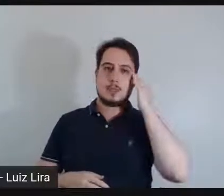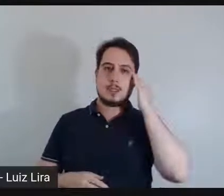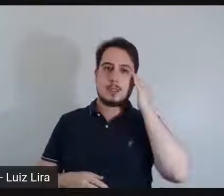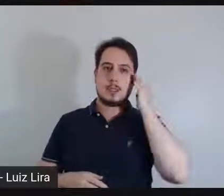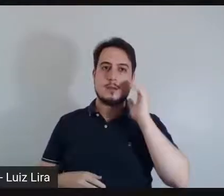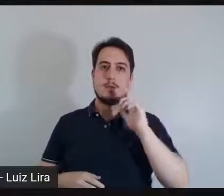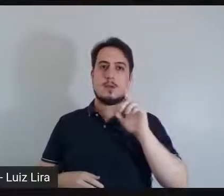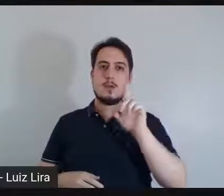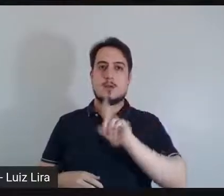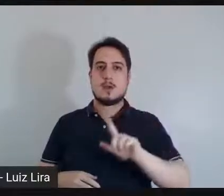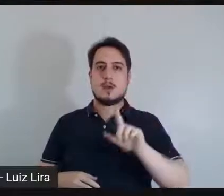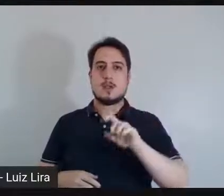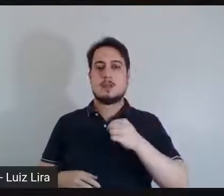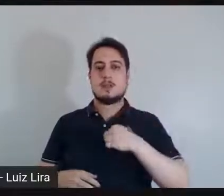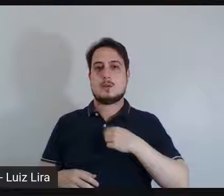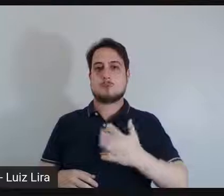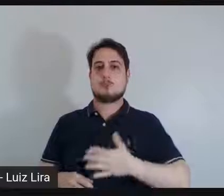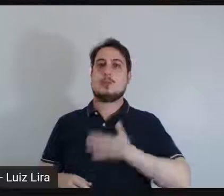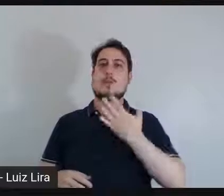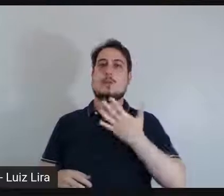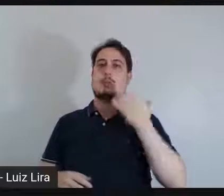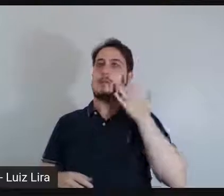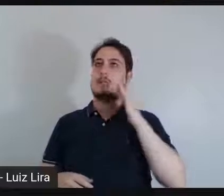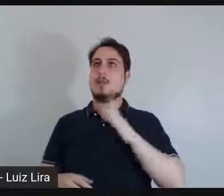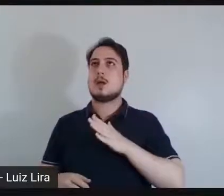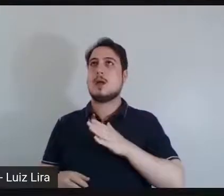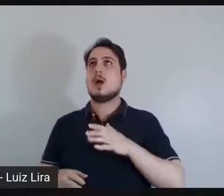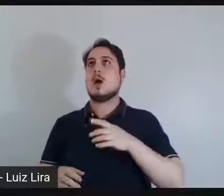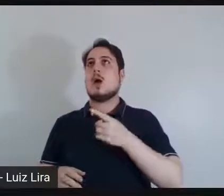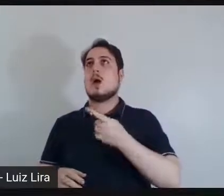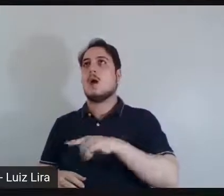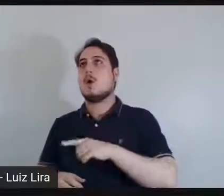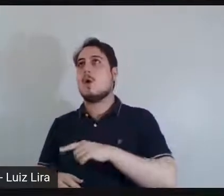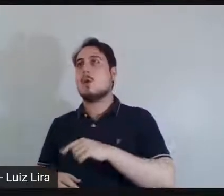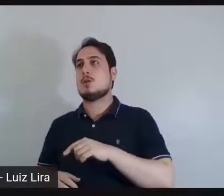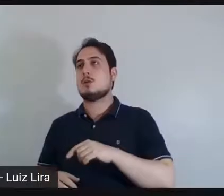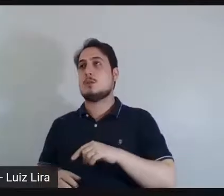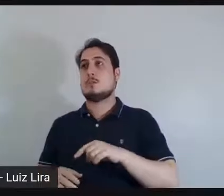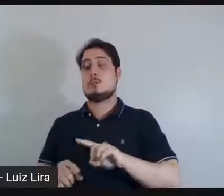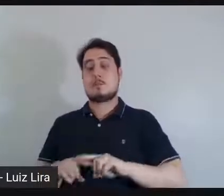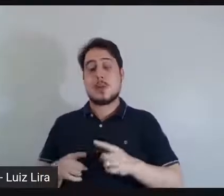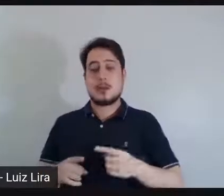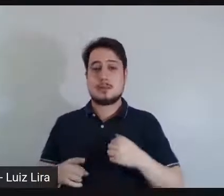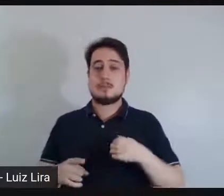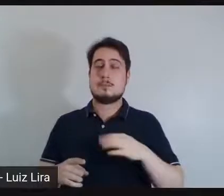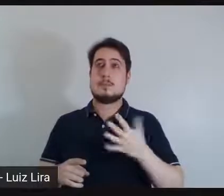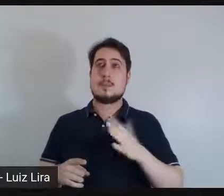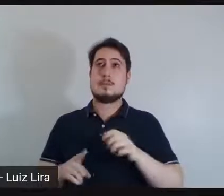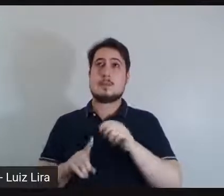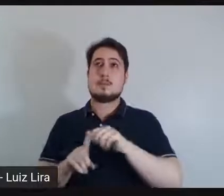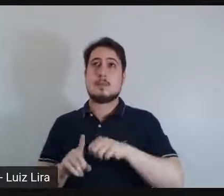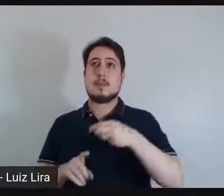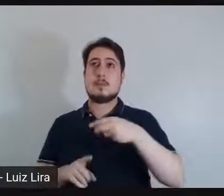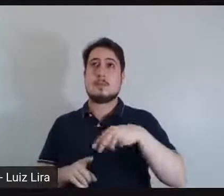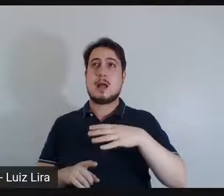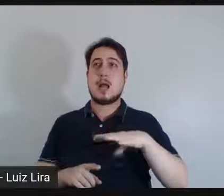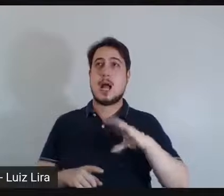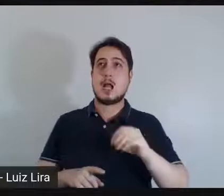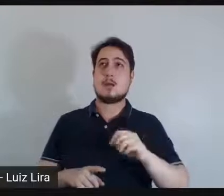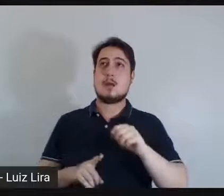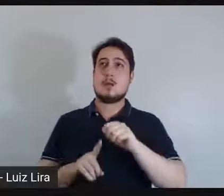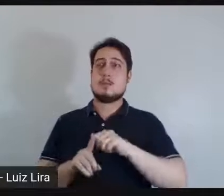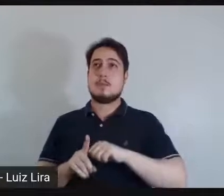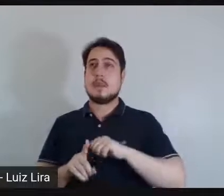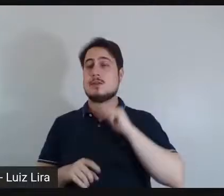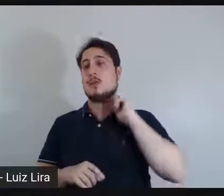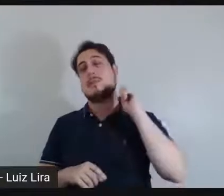fomos pegos de surpresa, não sabe para onde ir, até quando vai durar, eu acho que março, abril, de repente até maio,